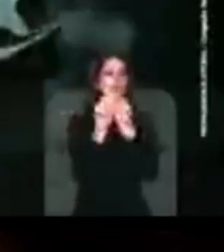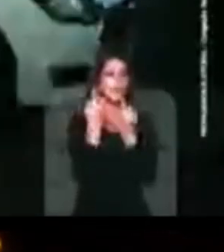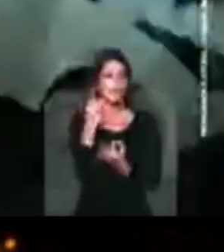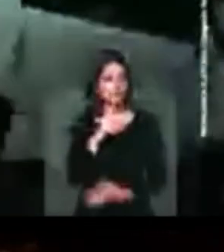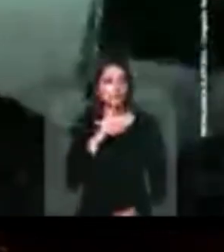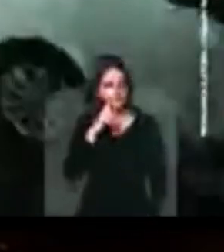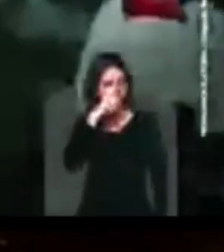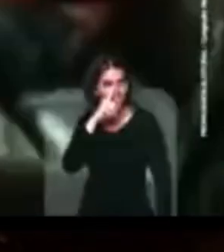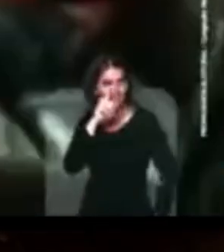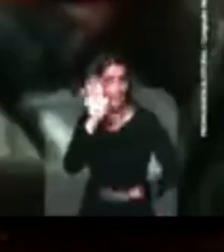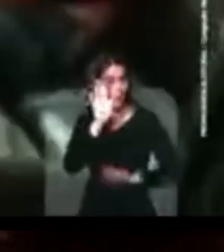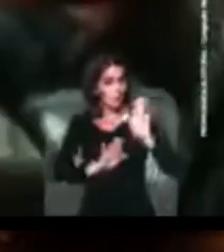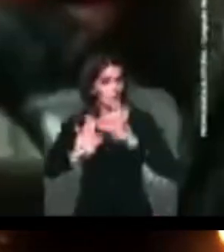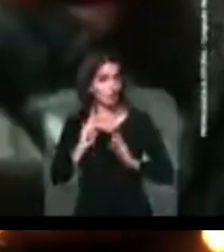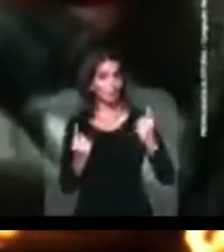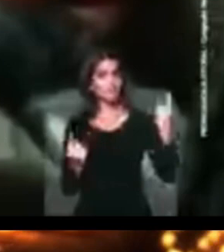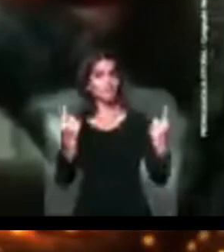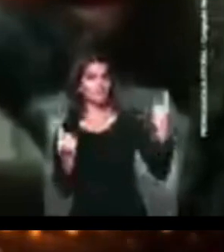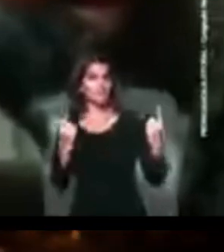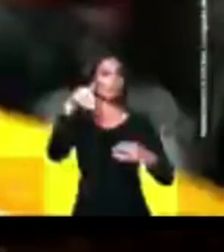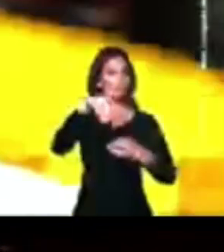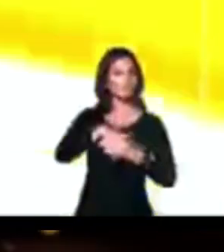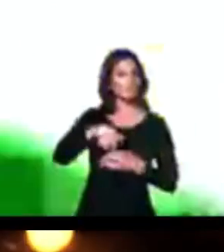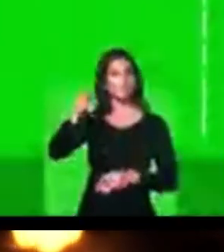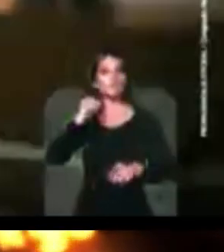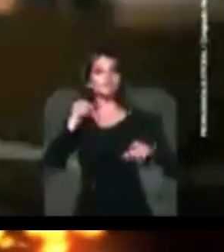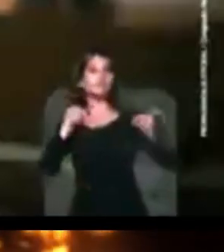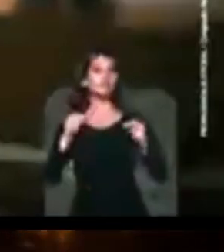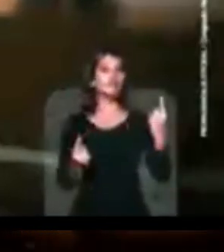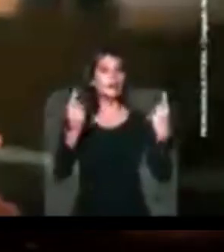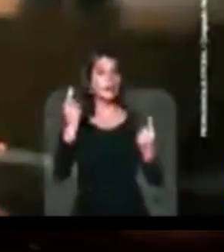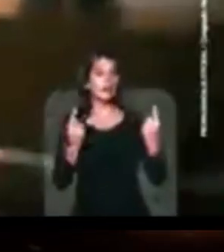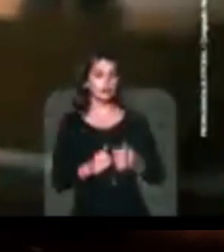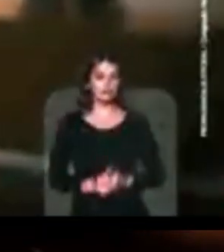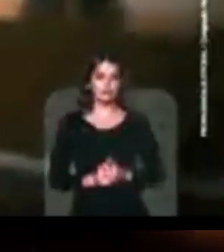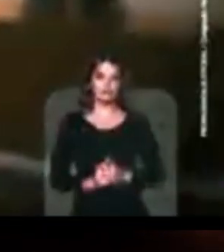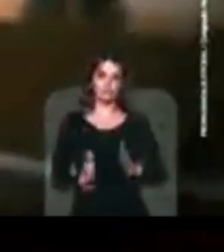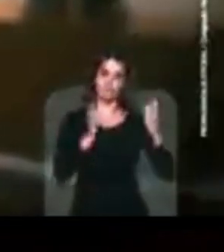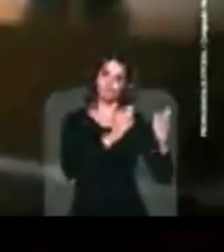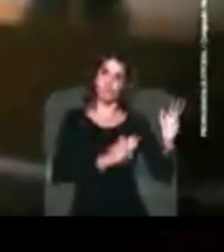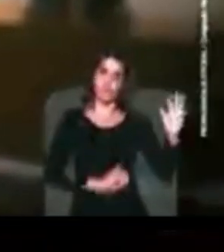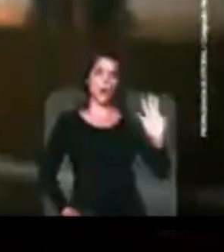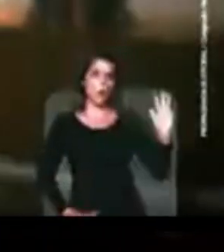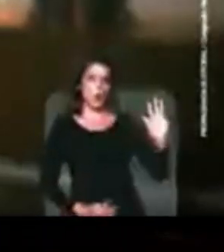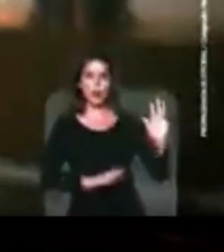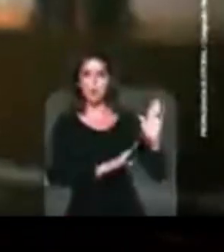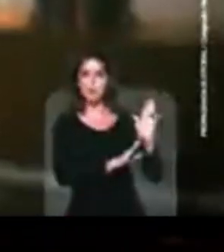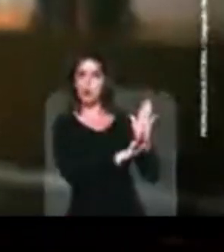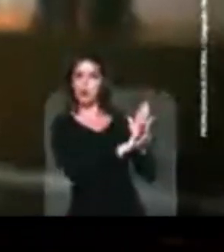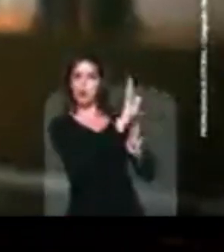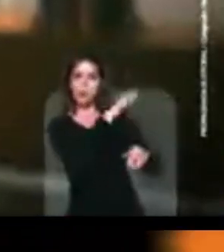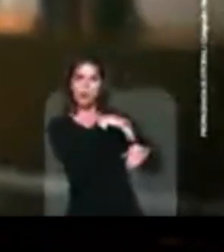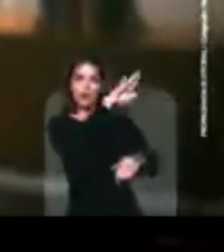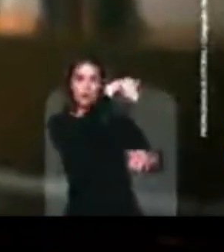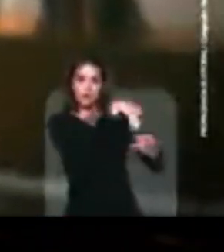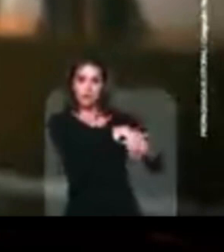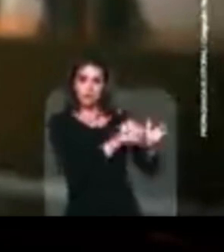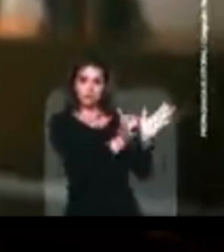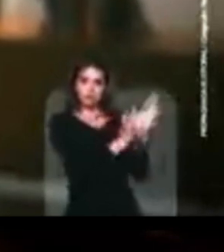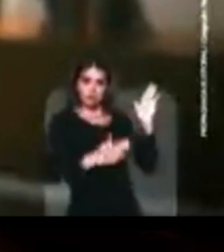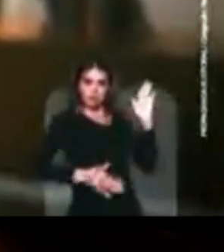em risco. Cuidado em quem você vai votar. Bom, se por um lado o Lula é o mais votado